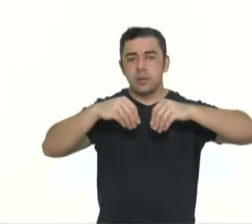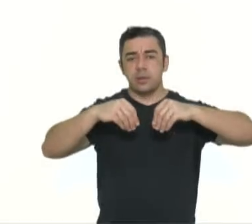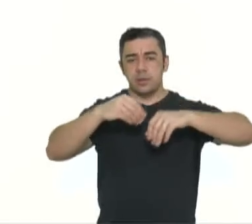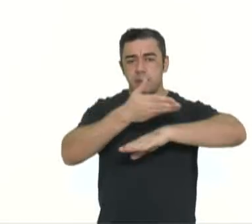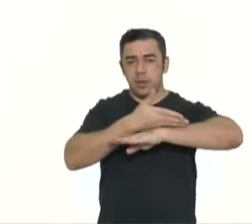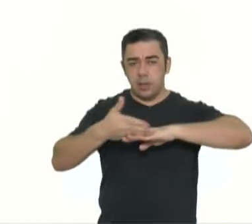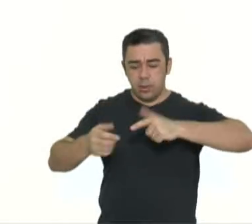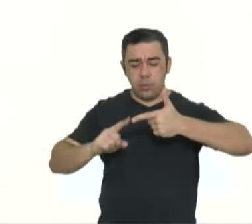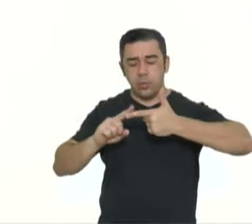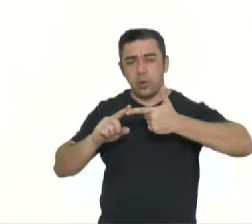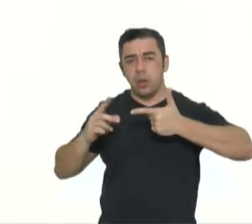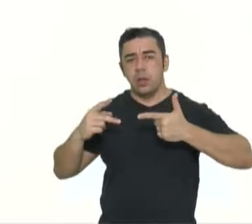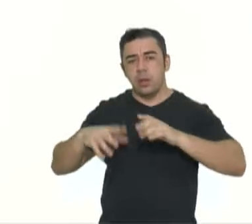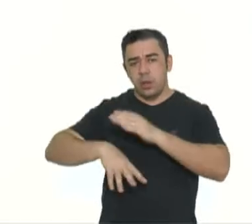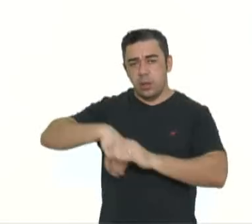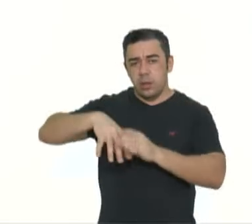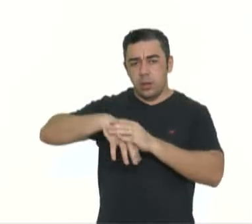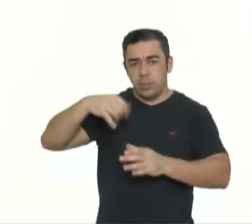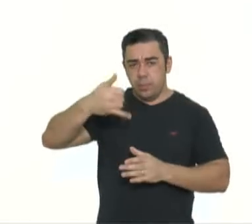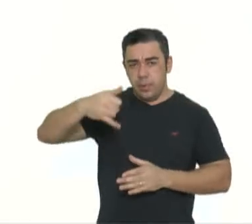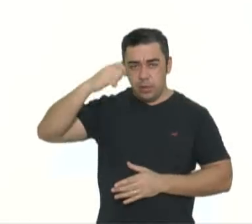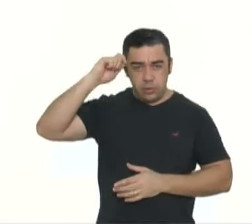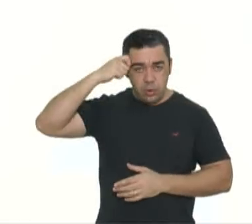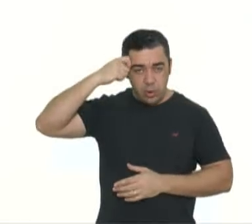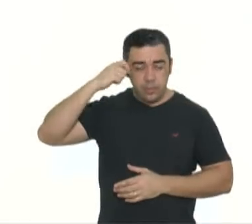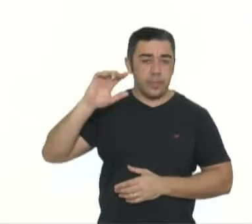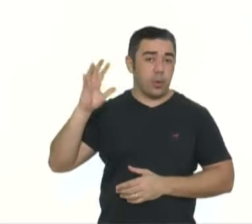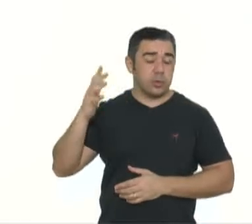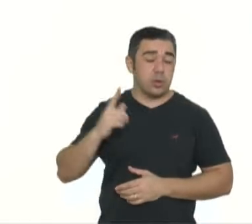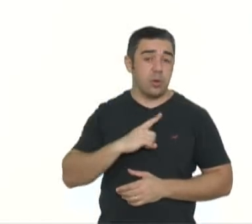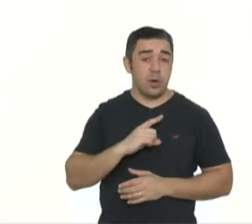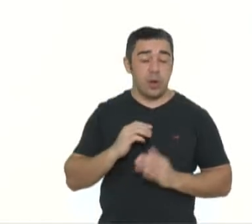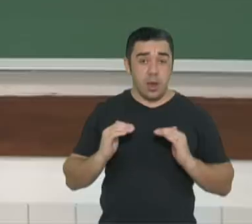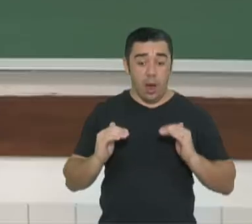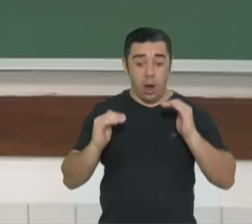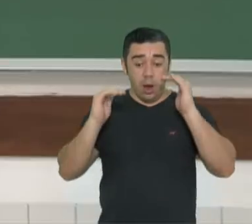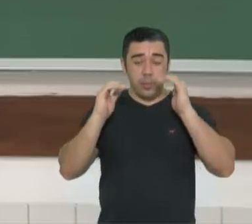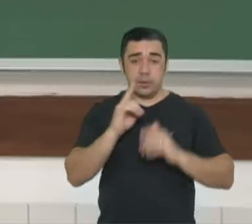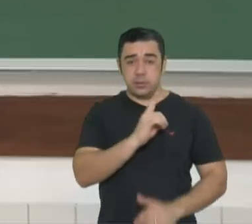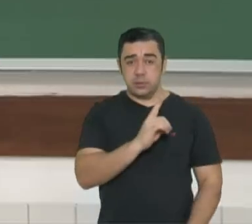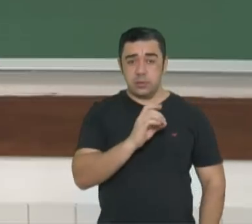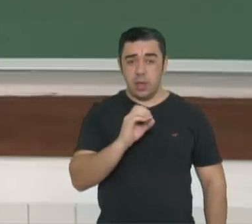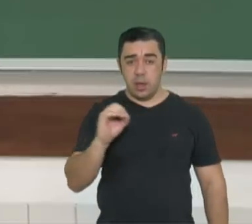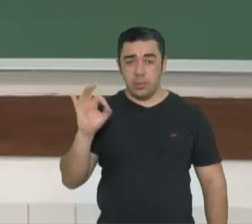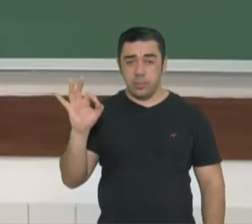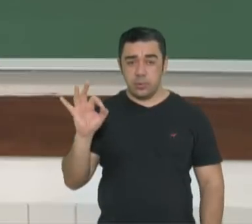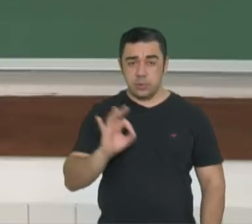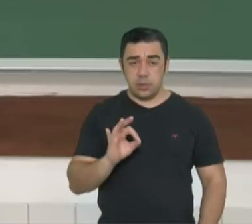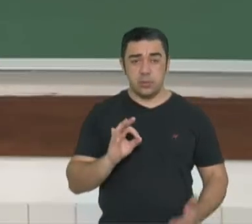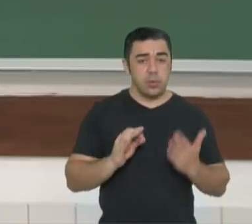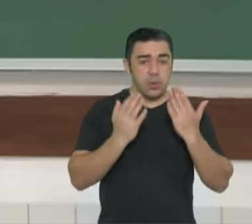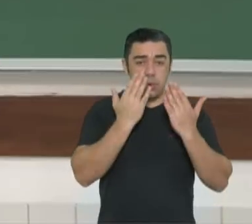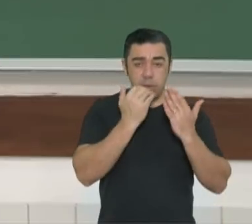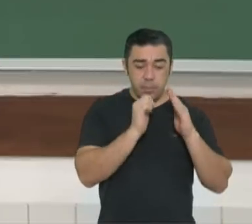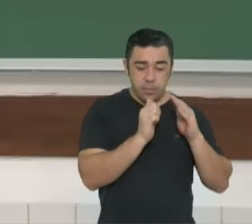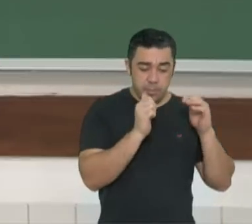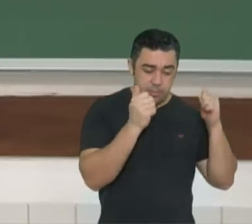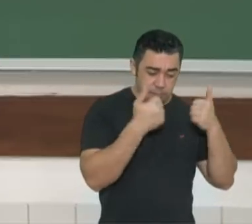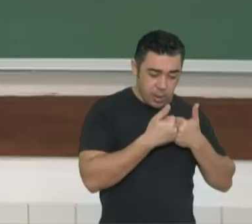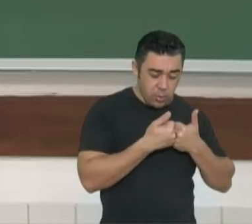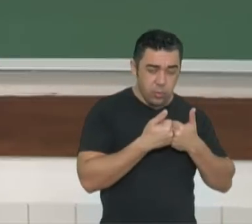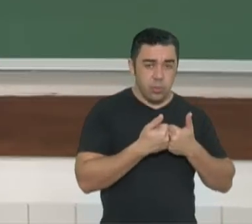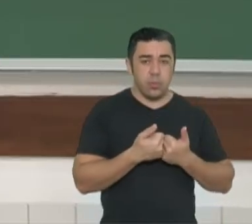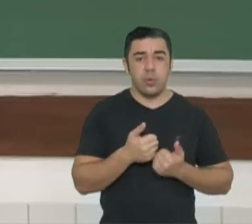subsídio, sem essa ajuda do governo, isso provocou um aumento de 100% nos preços do pão e dos combustíveis. Então você